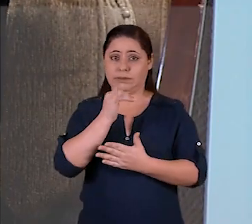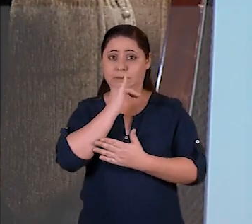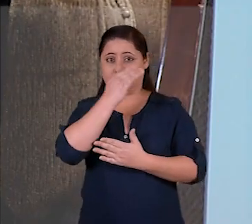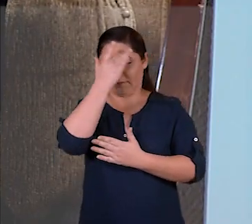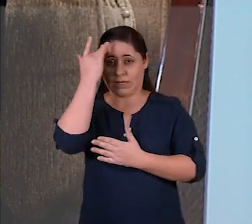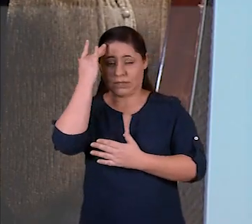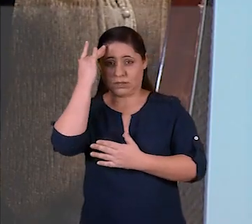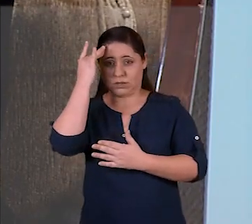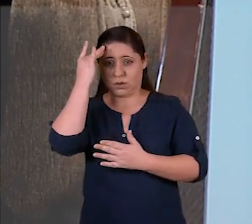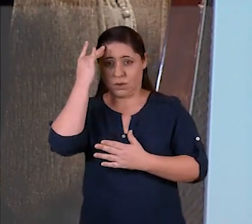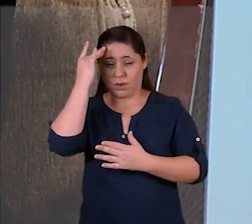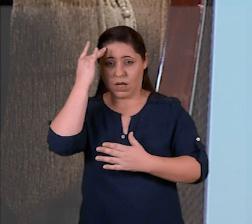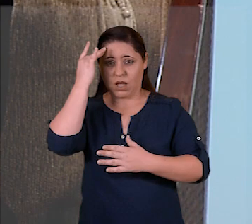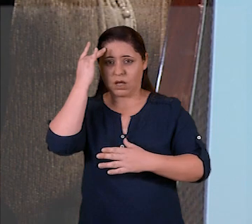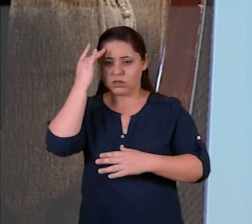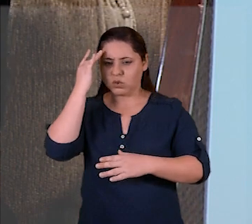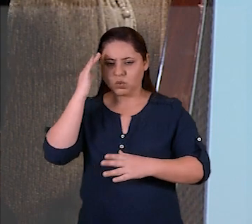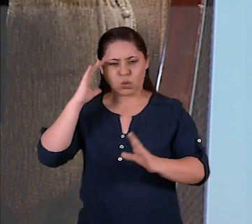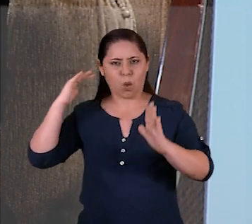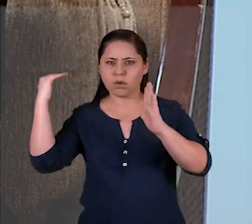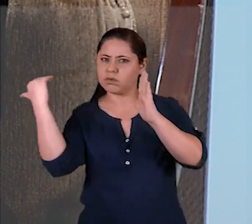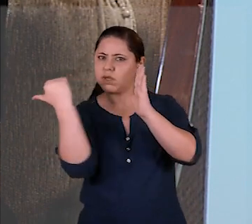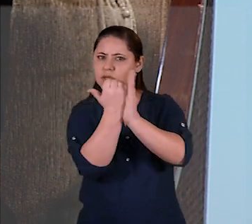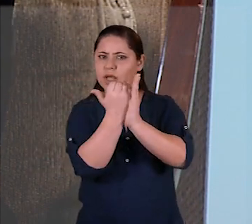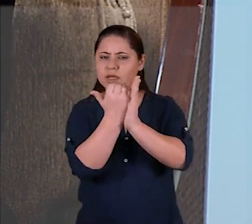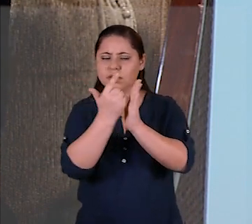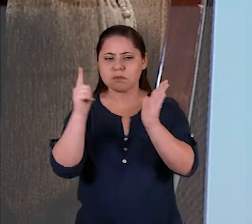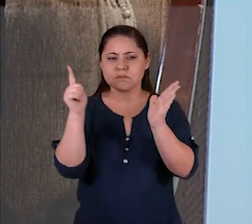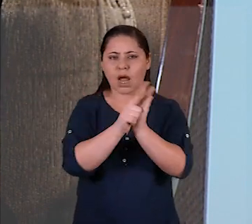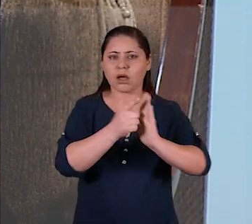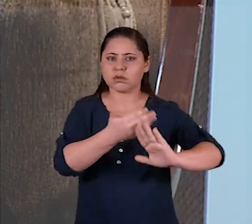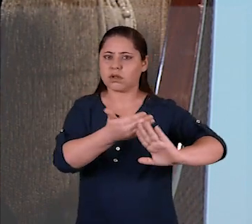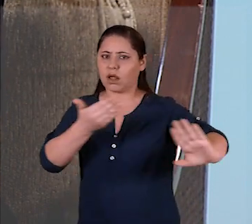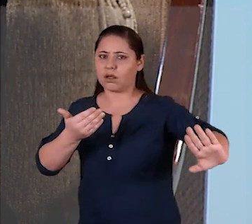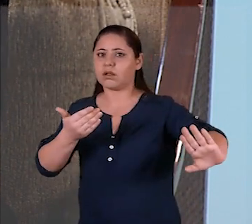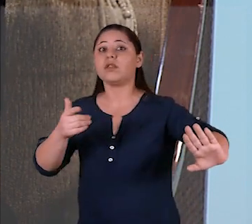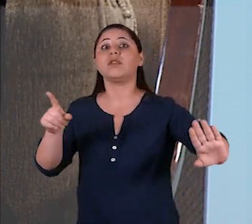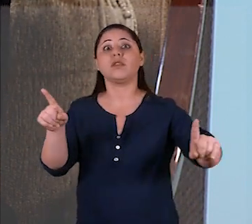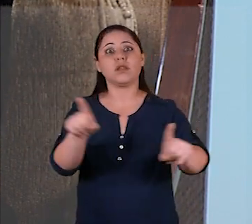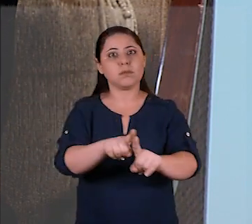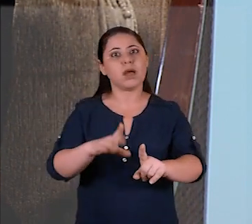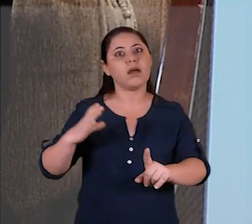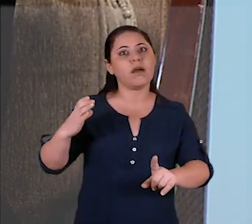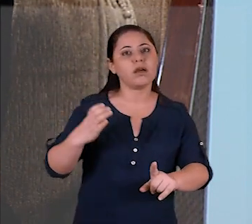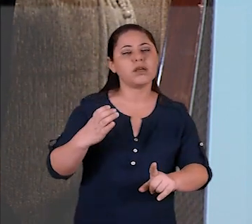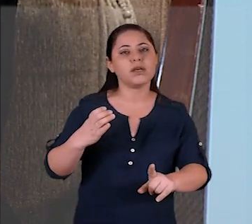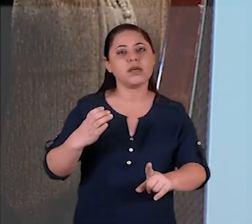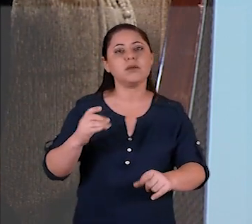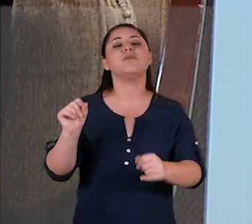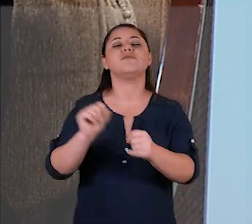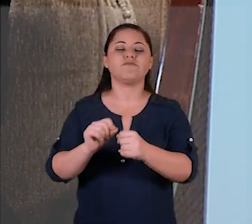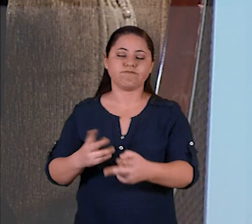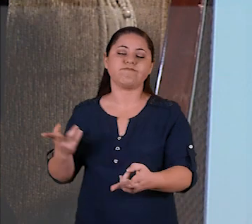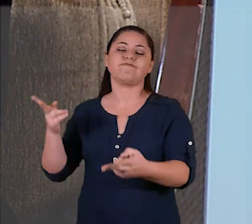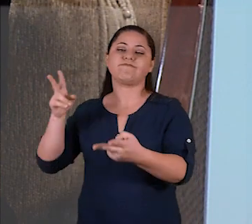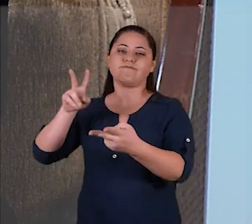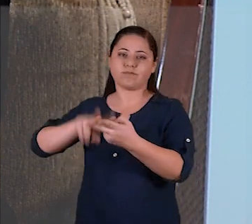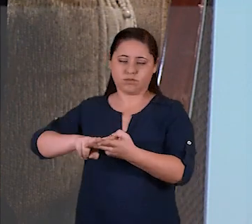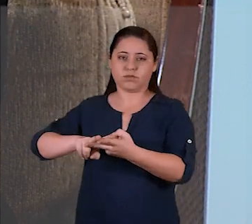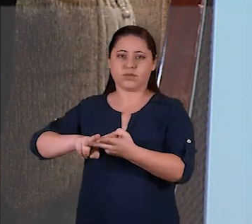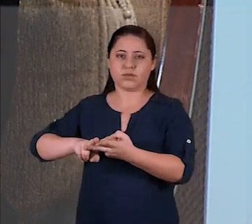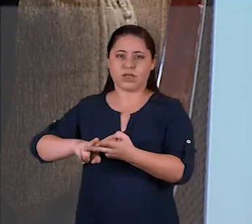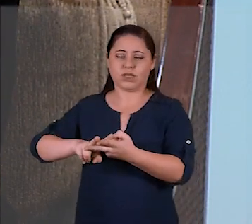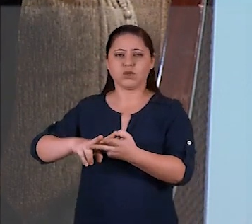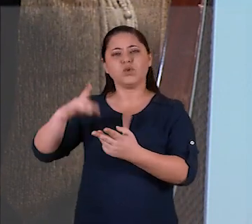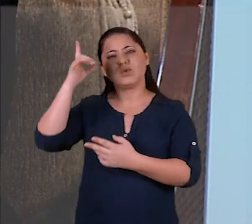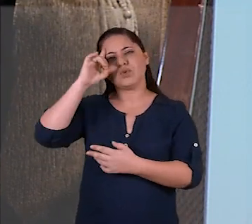medida protetiva ele é um crime previsto na Lei Maria da Penha, né? Recentemente também alterado. Então, isso gera, sim, a prisão preventiva e a gente que